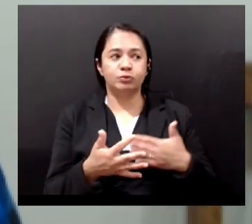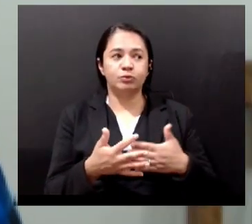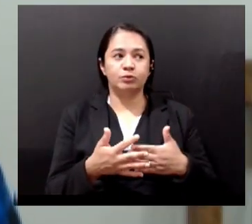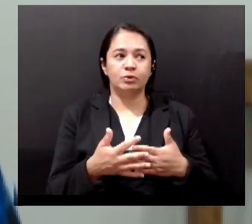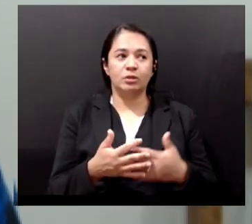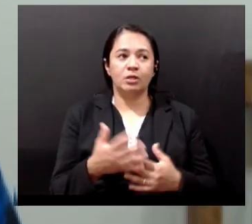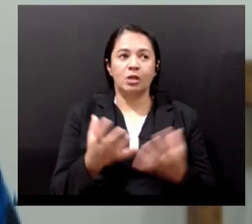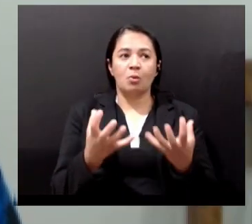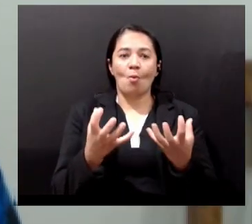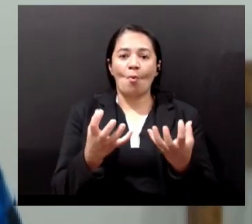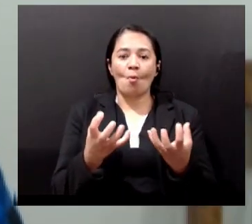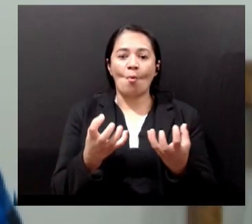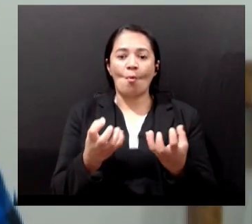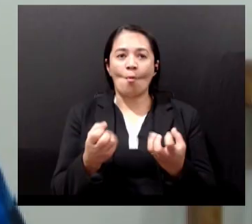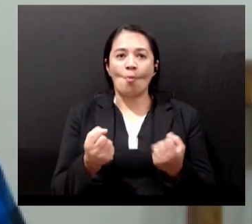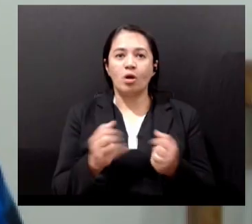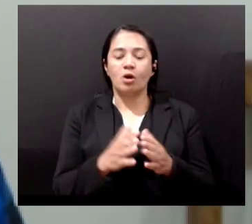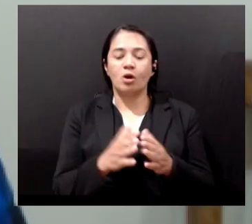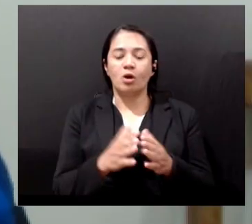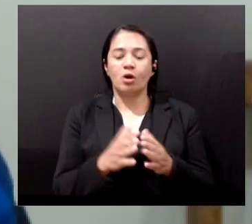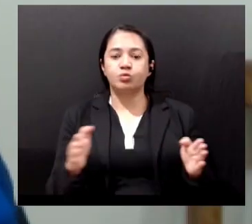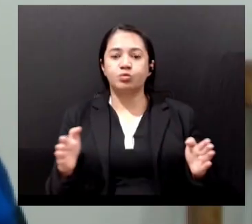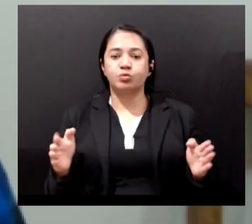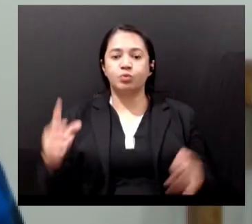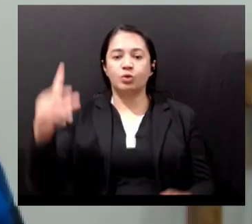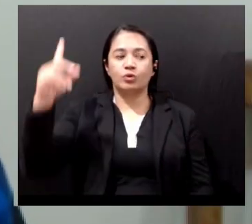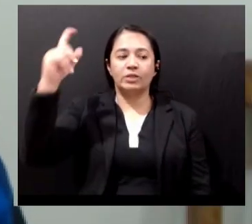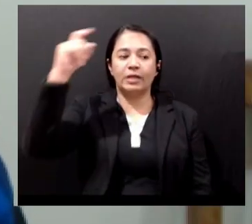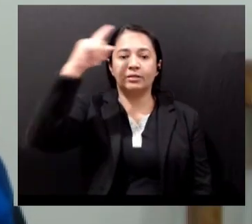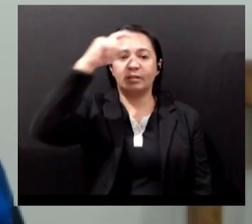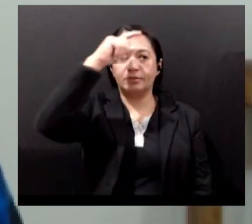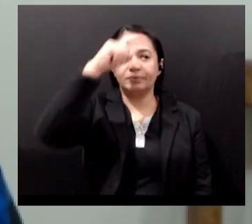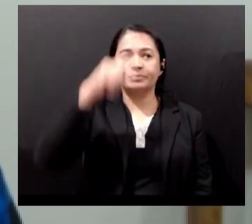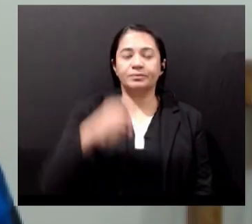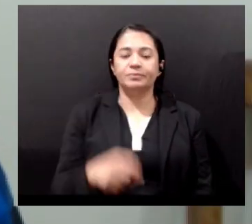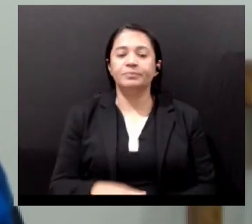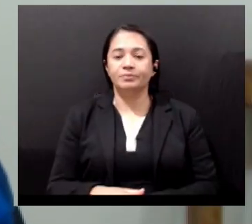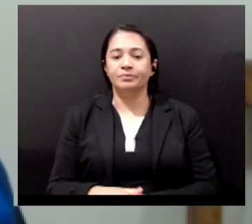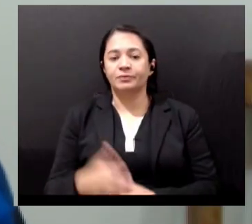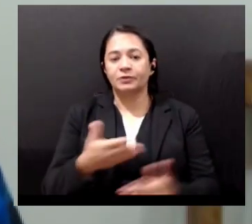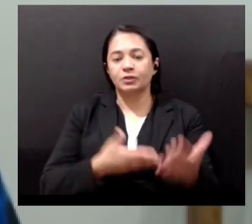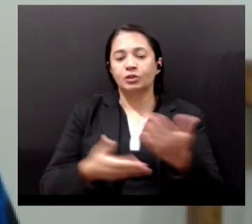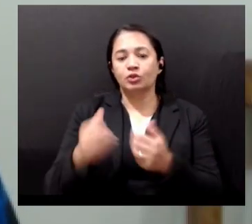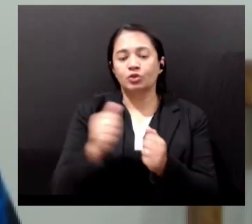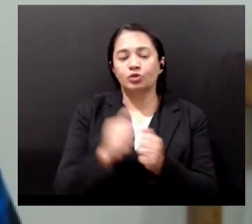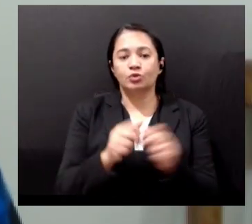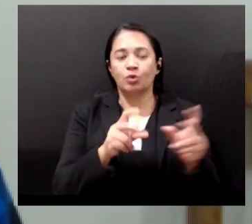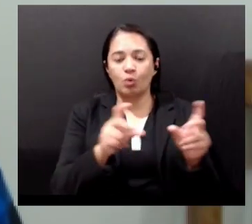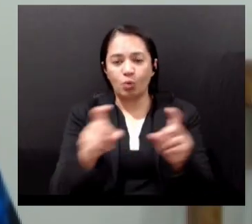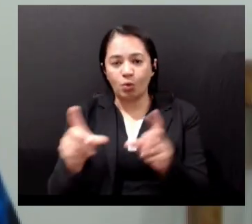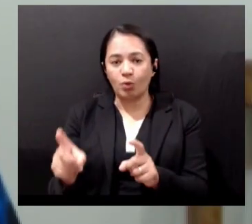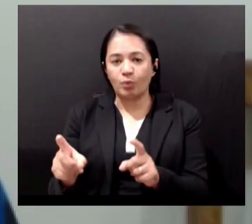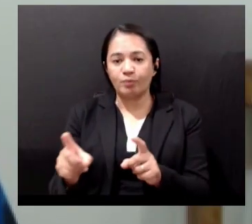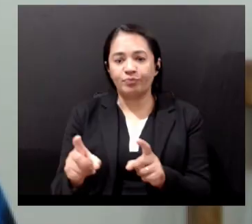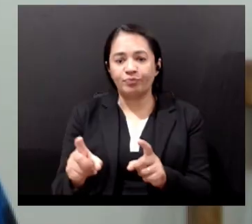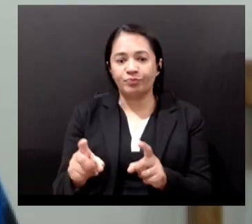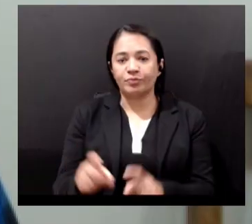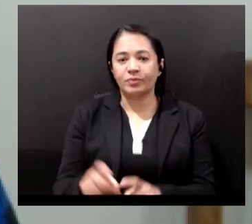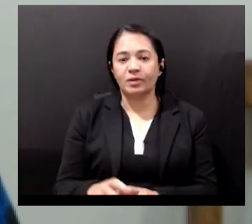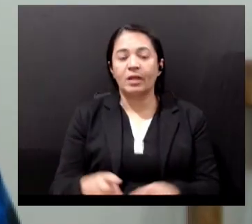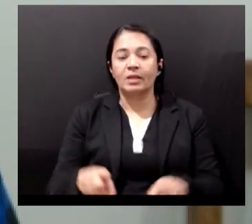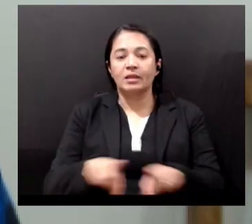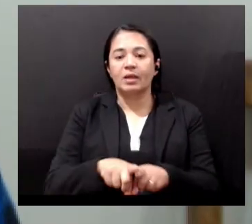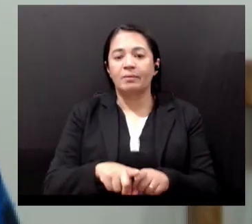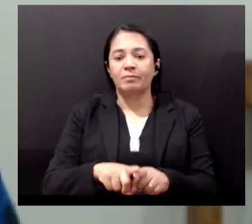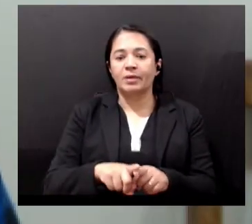as estiagens prolongadas e as dificuldades envolvendo o mercado, a